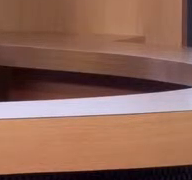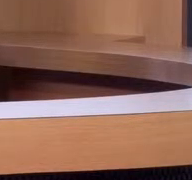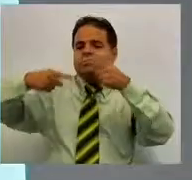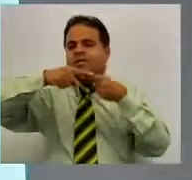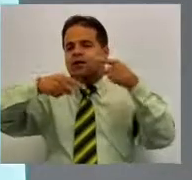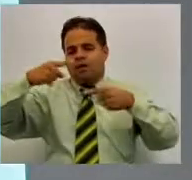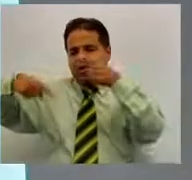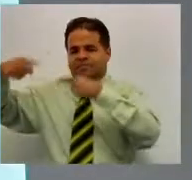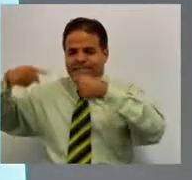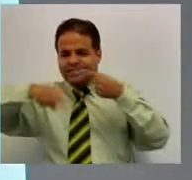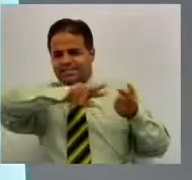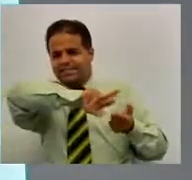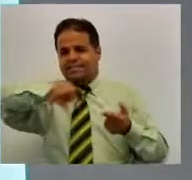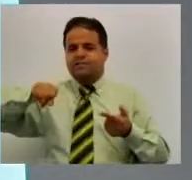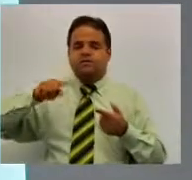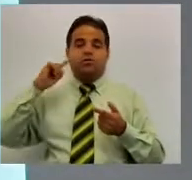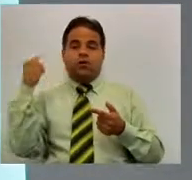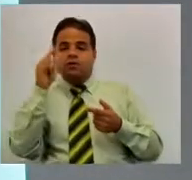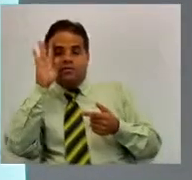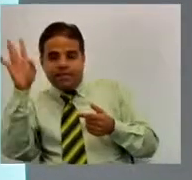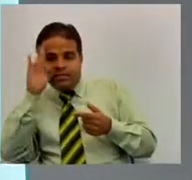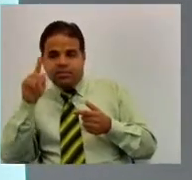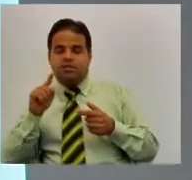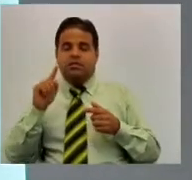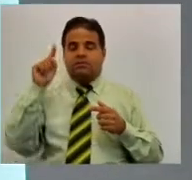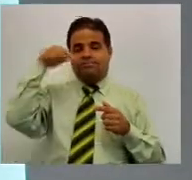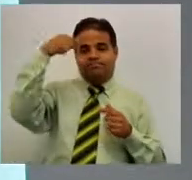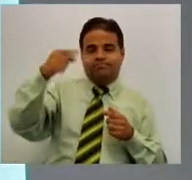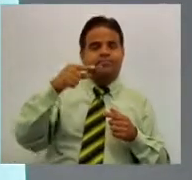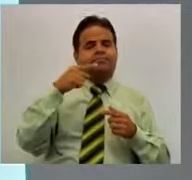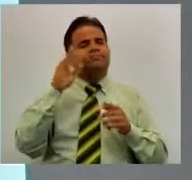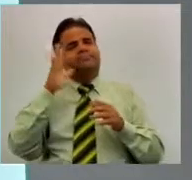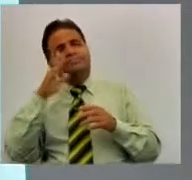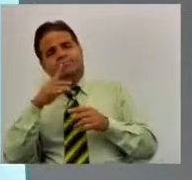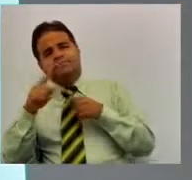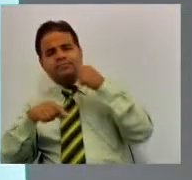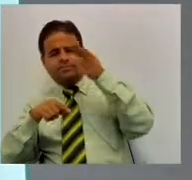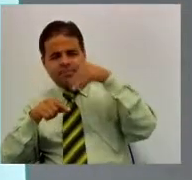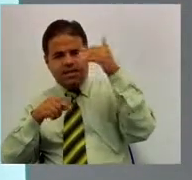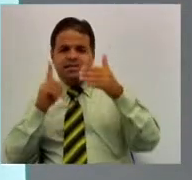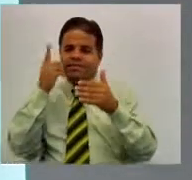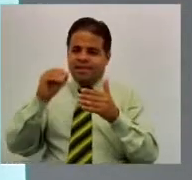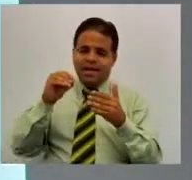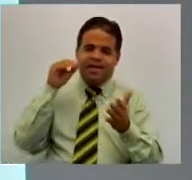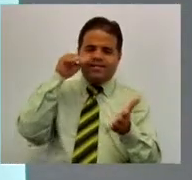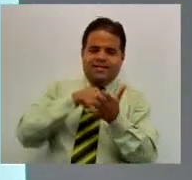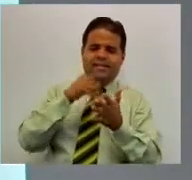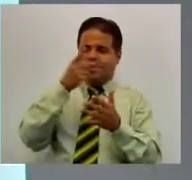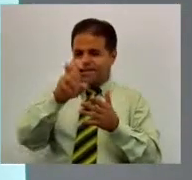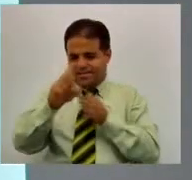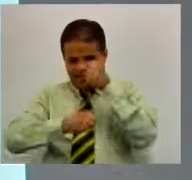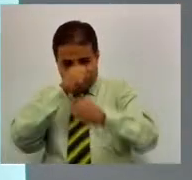futuro. A gente imagina que esse próximo plano ele deve durar de 10 a 15 anos.